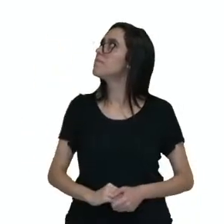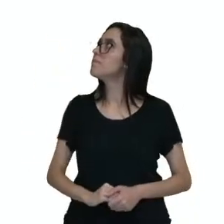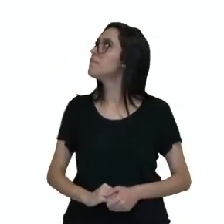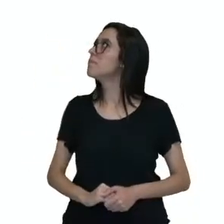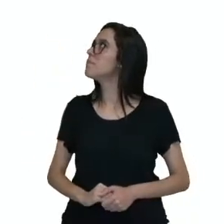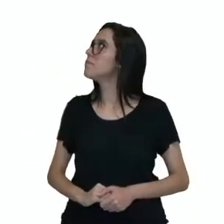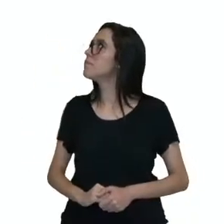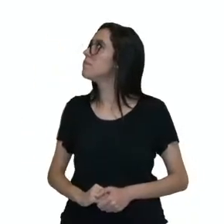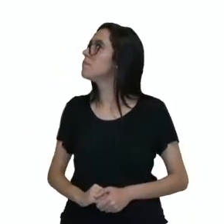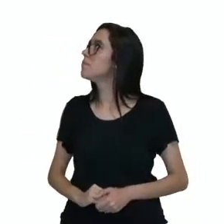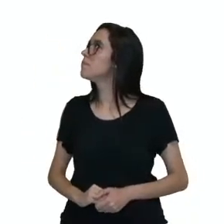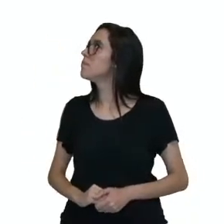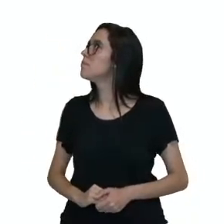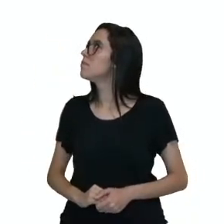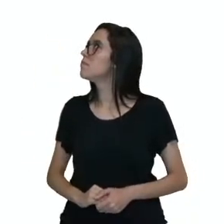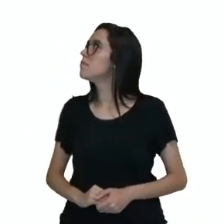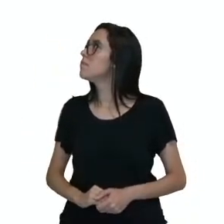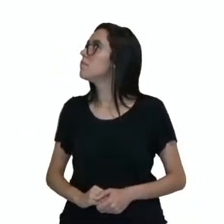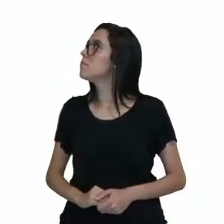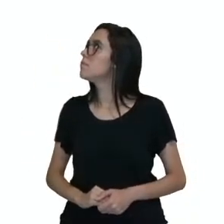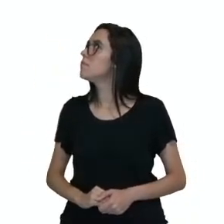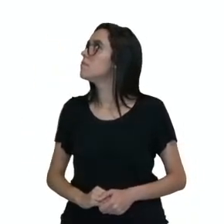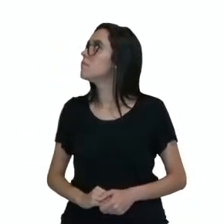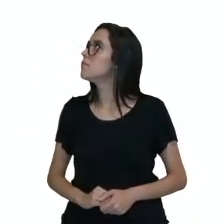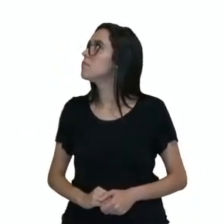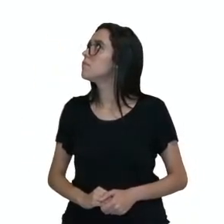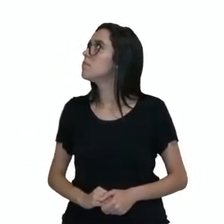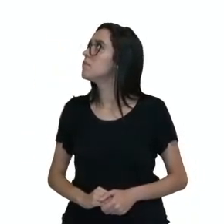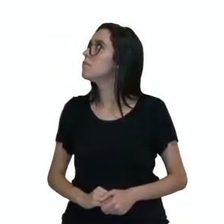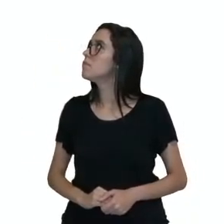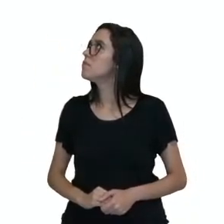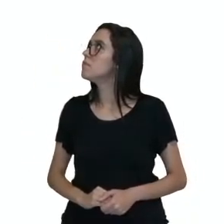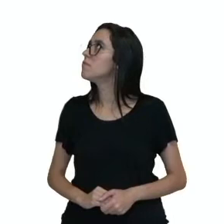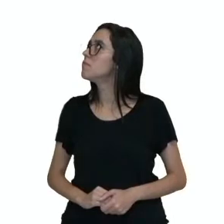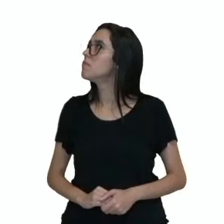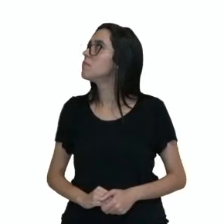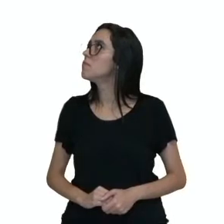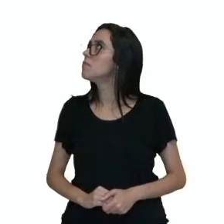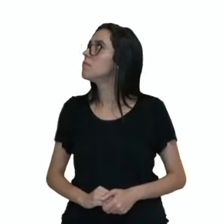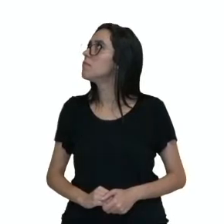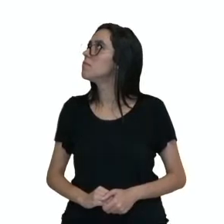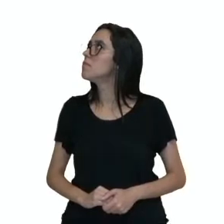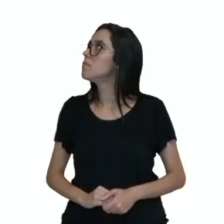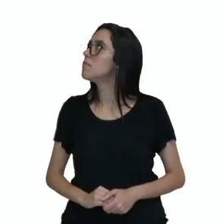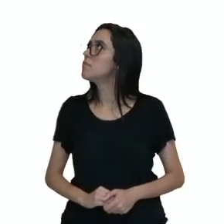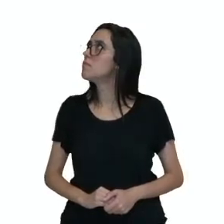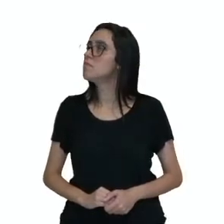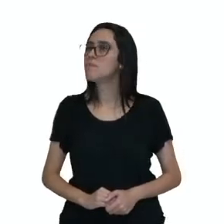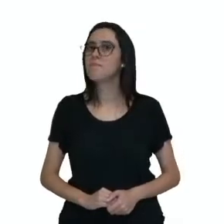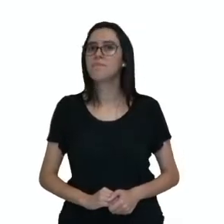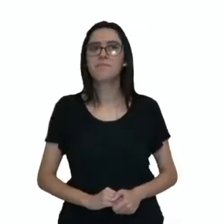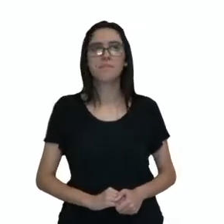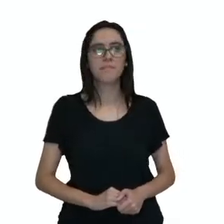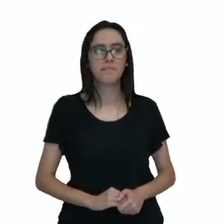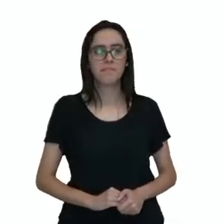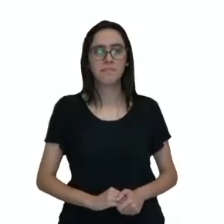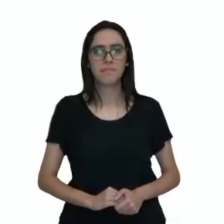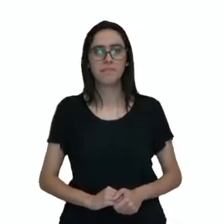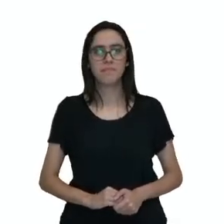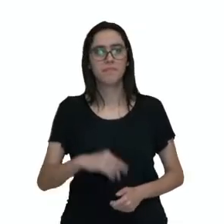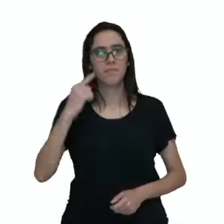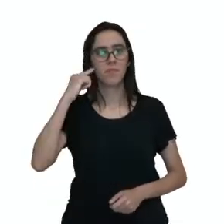forma indeterminada ou imprecisa. Pronombres indefinidos. Entonces,